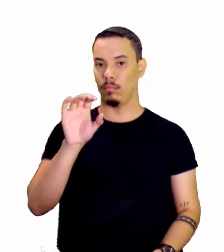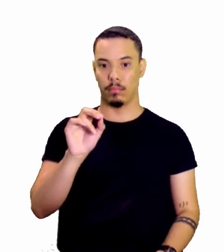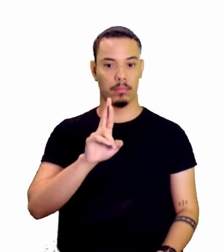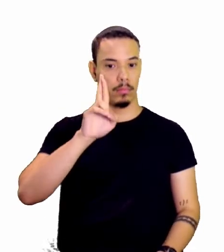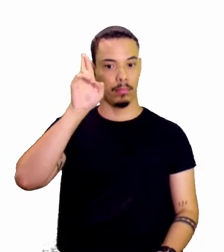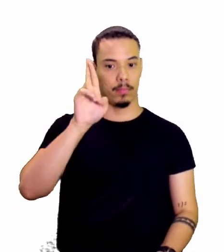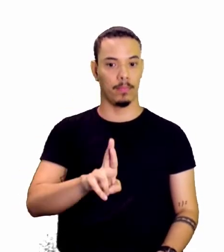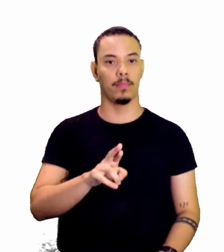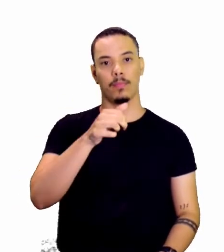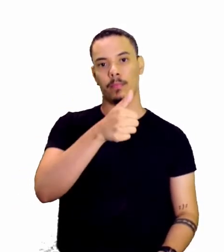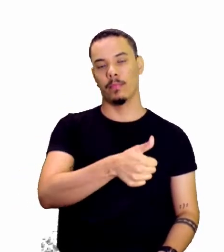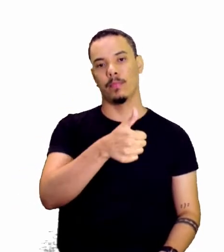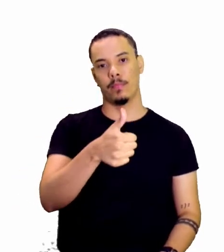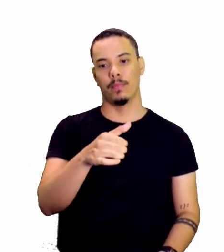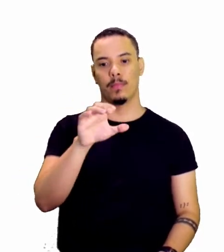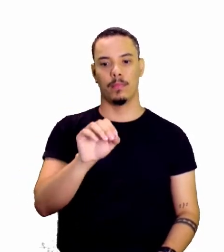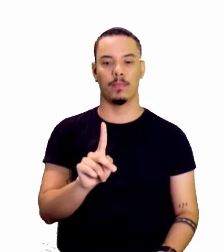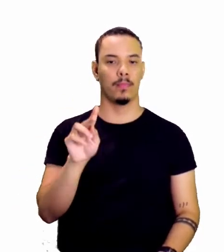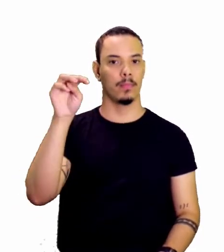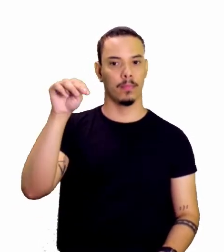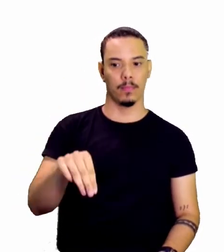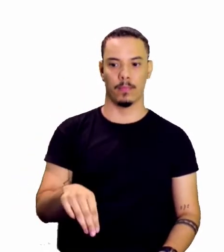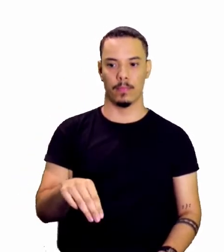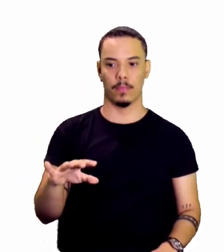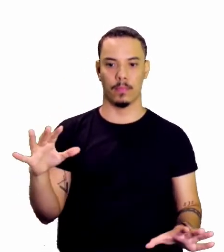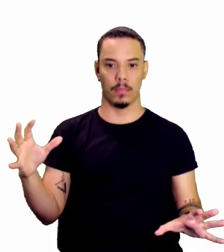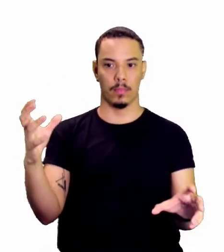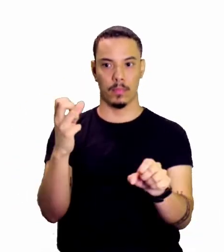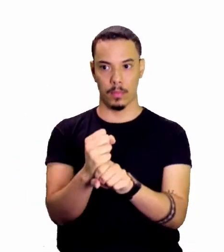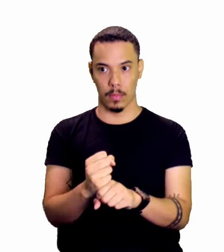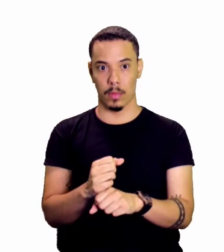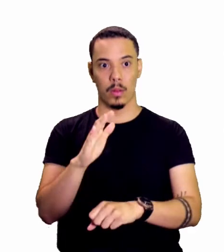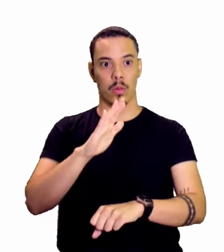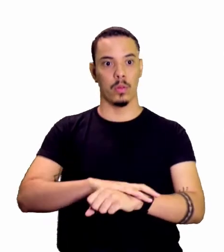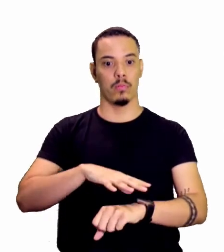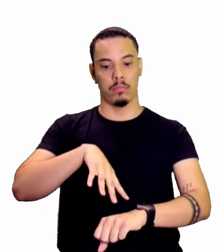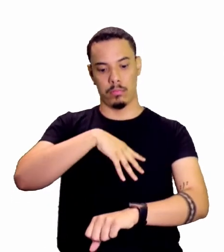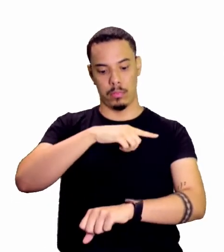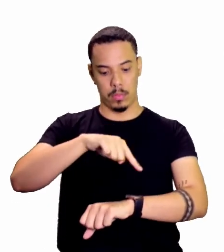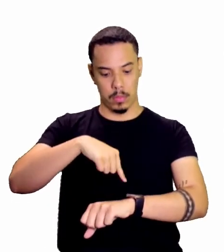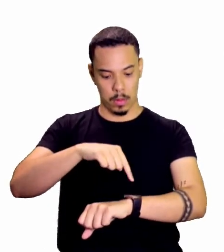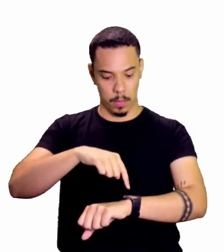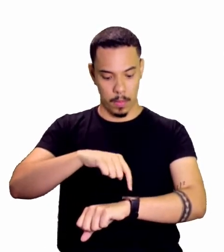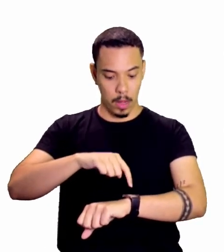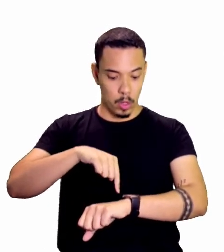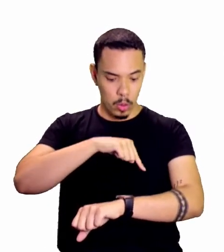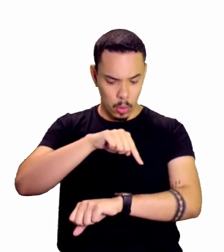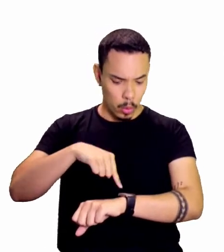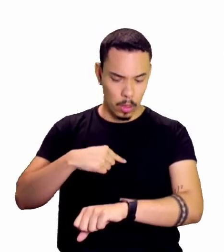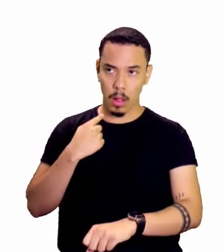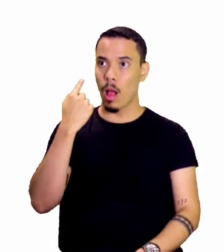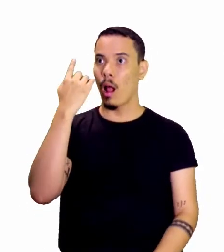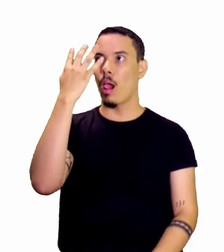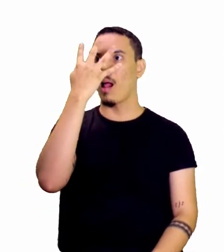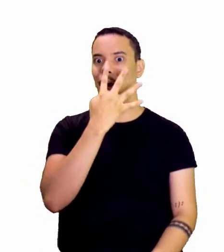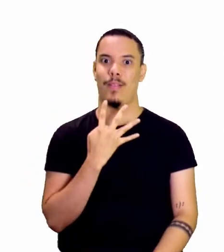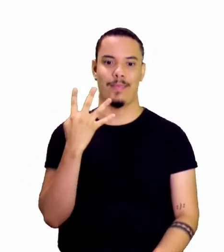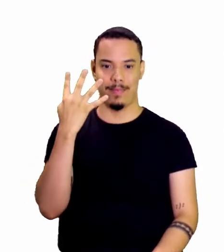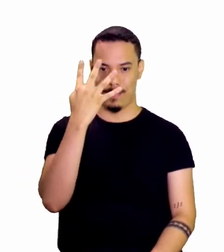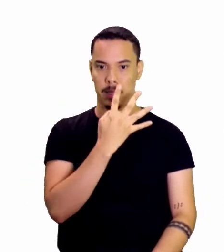então ele percorreu aí 110 km durante quatro horas aqui né se tu concorda que se eu for